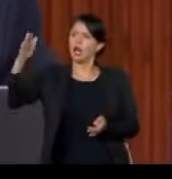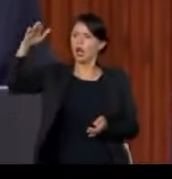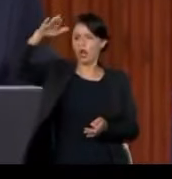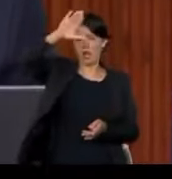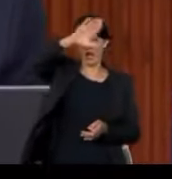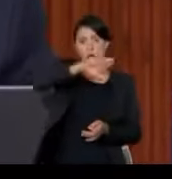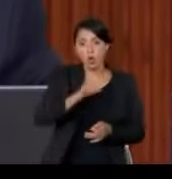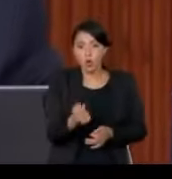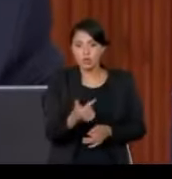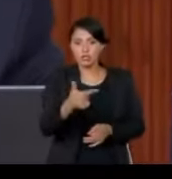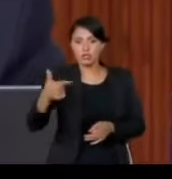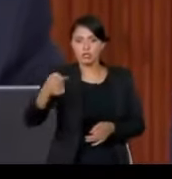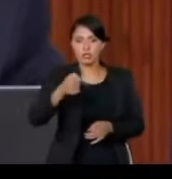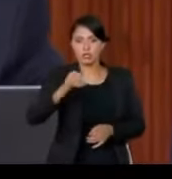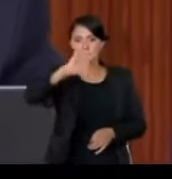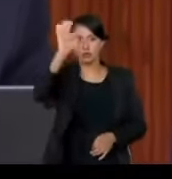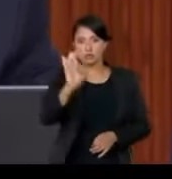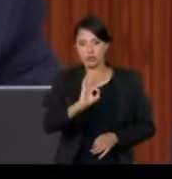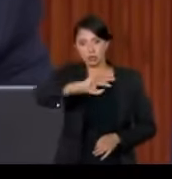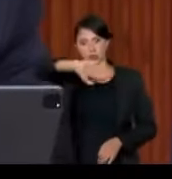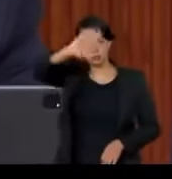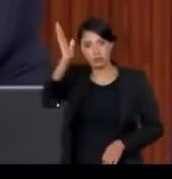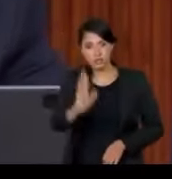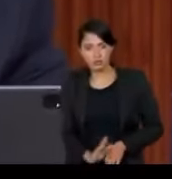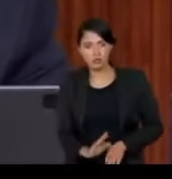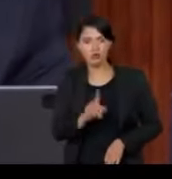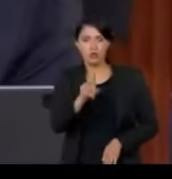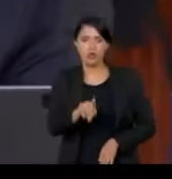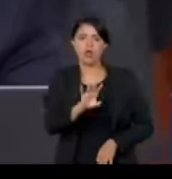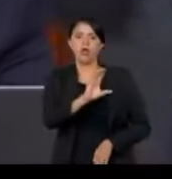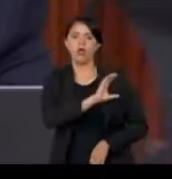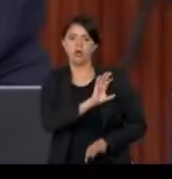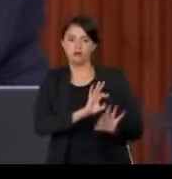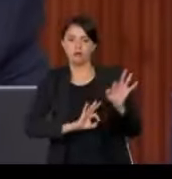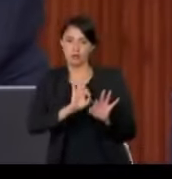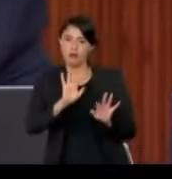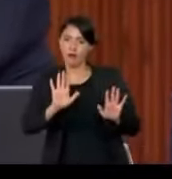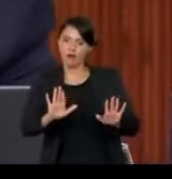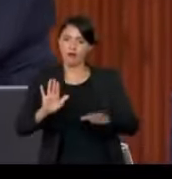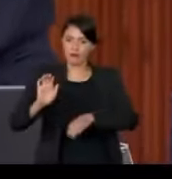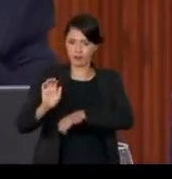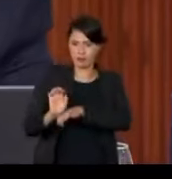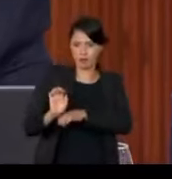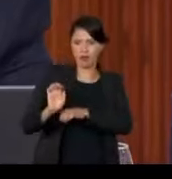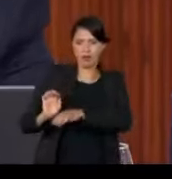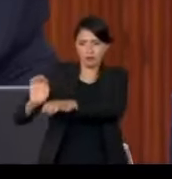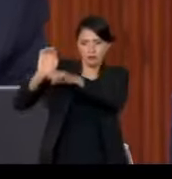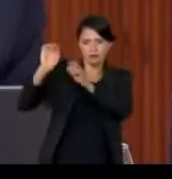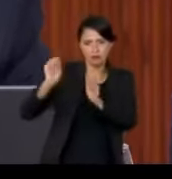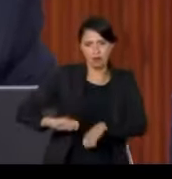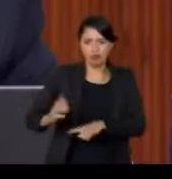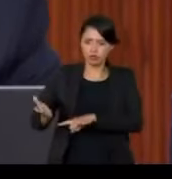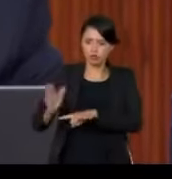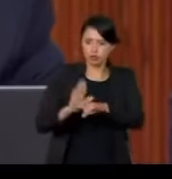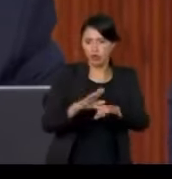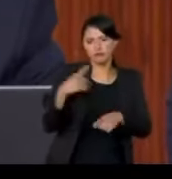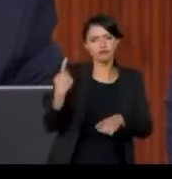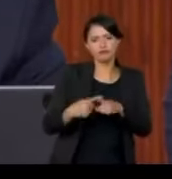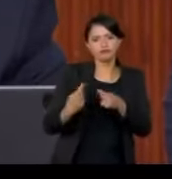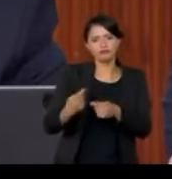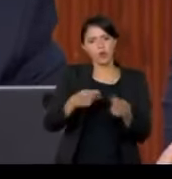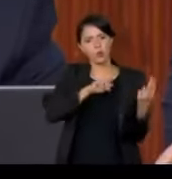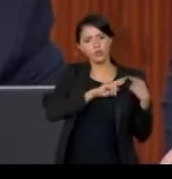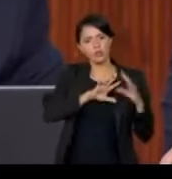17% do nosso território, e obviamente essa coordenação, e aí os estados podem ajudar, e por que não ter as